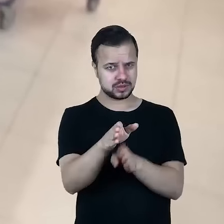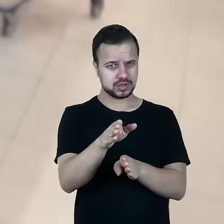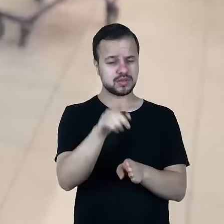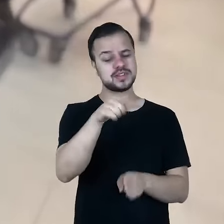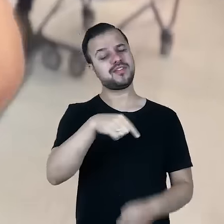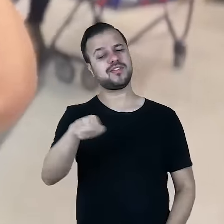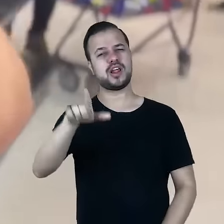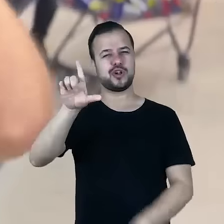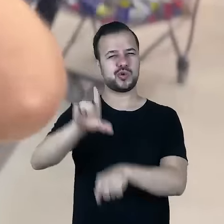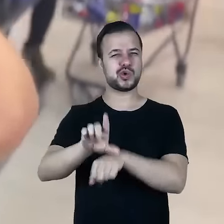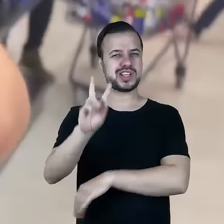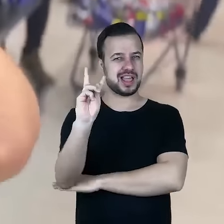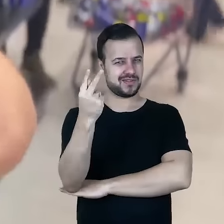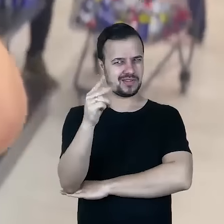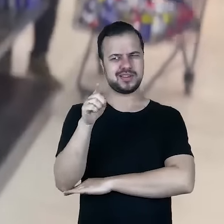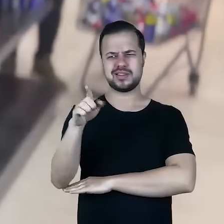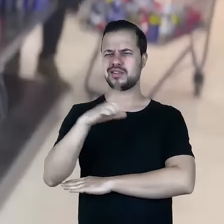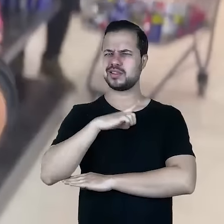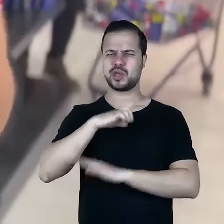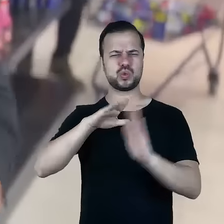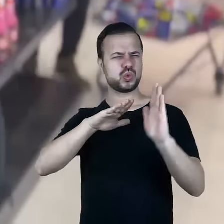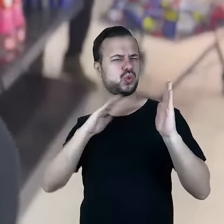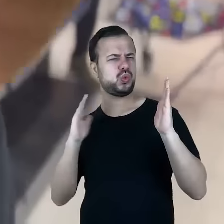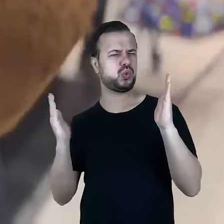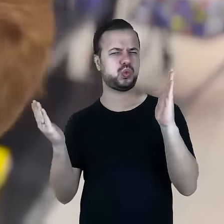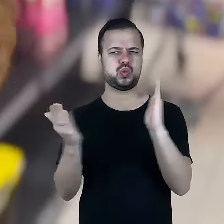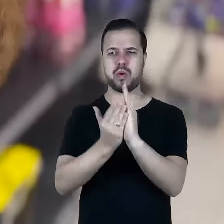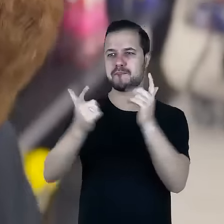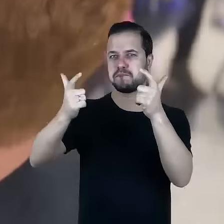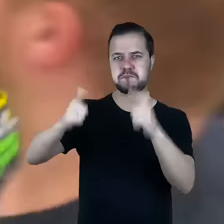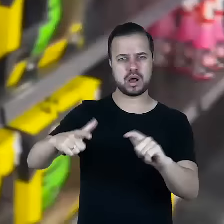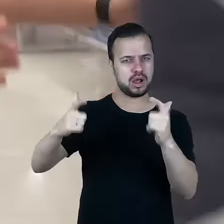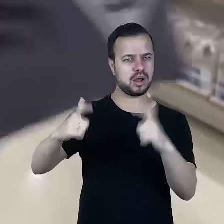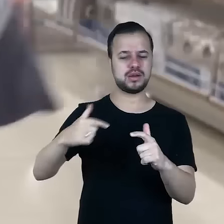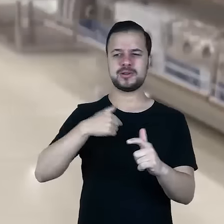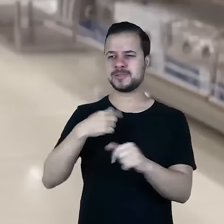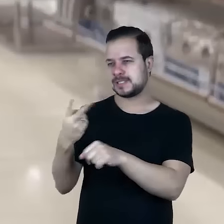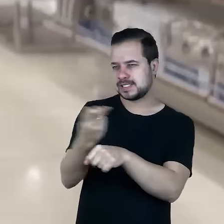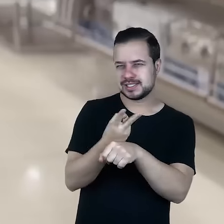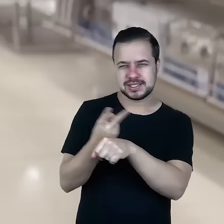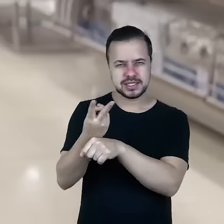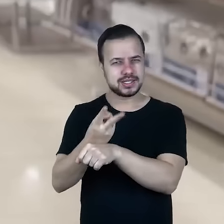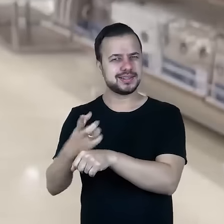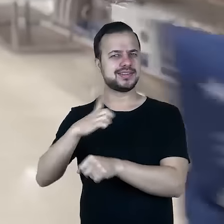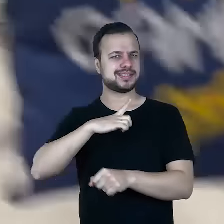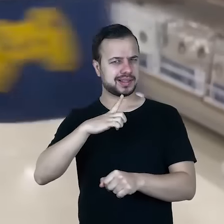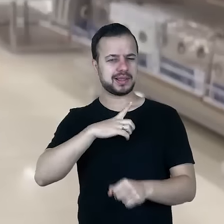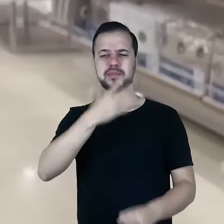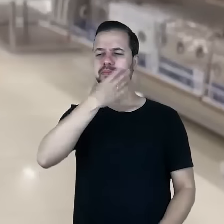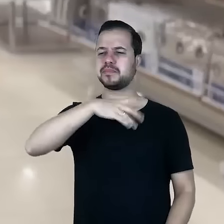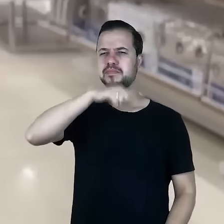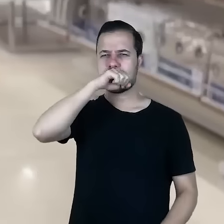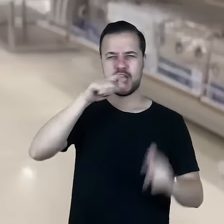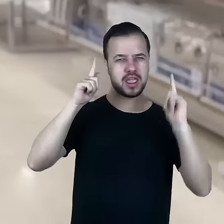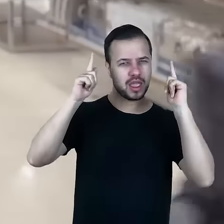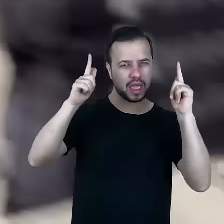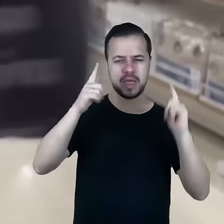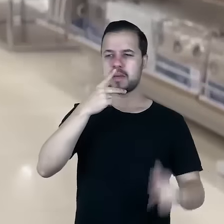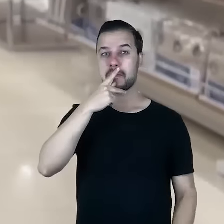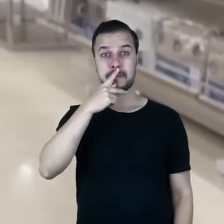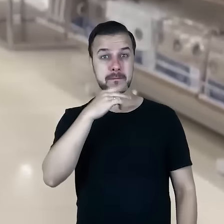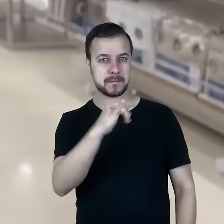numa loja Van, porque lá você encontra tudo em um só lugar. E eu fui lá dar uma olhada e garimpar presente. E tem presente para pai aventureiro,